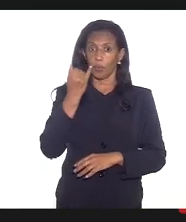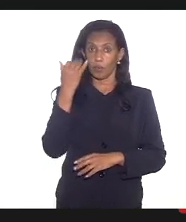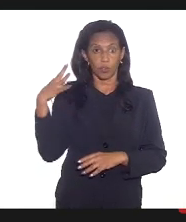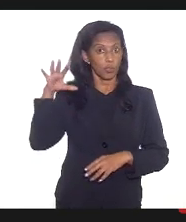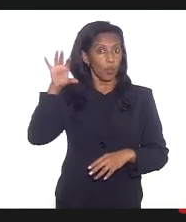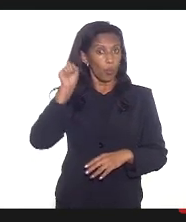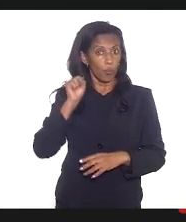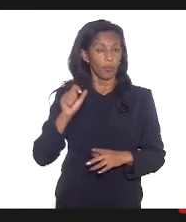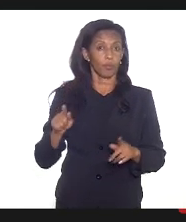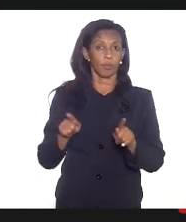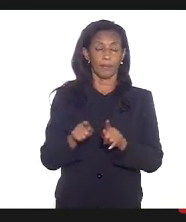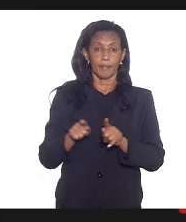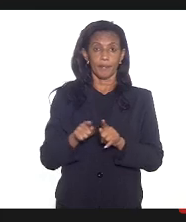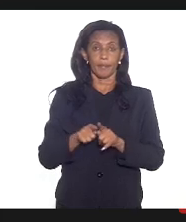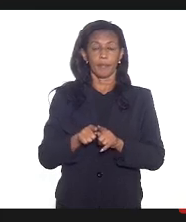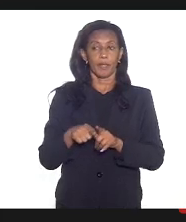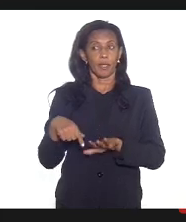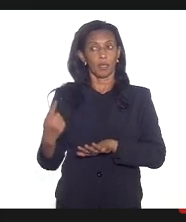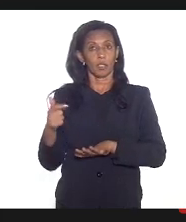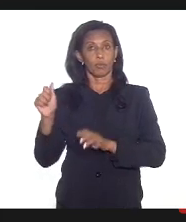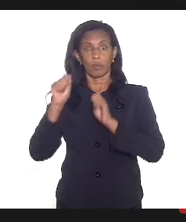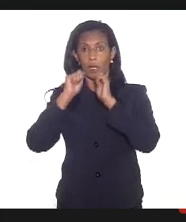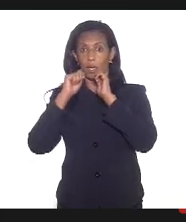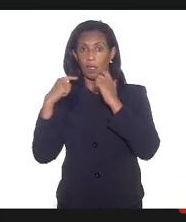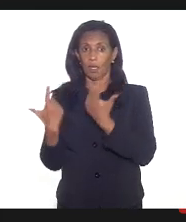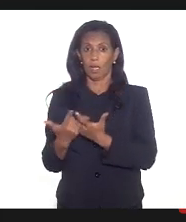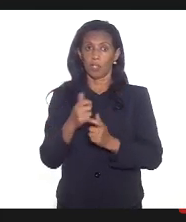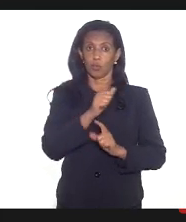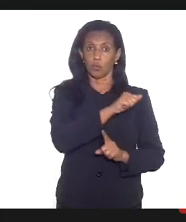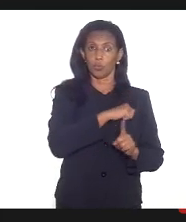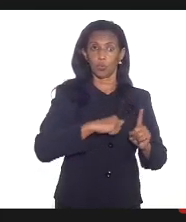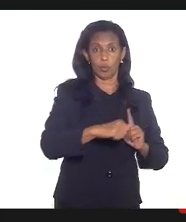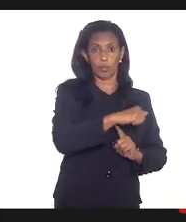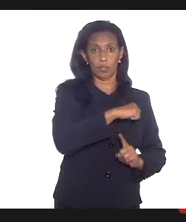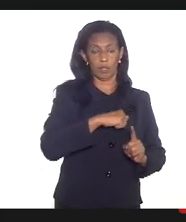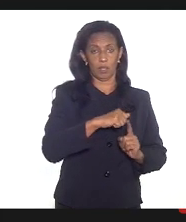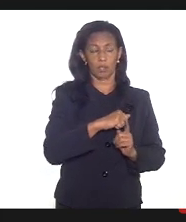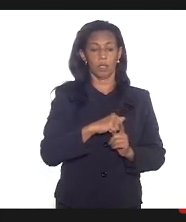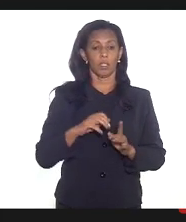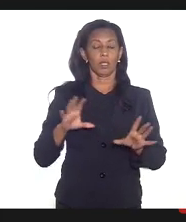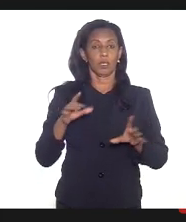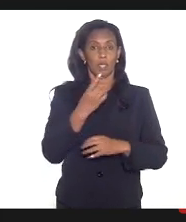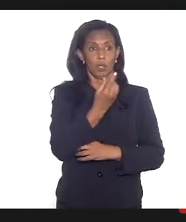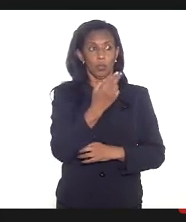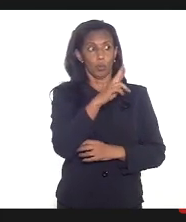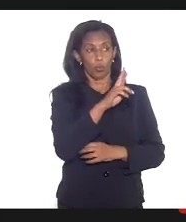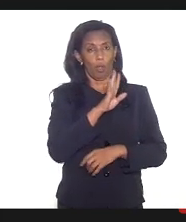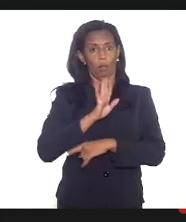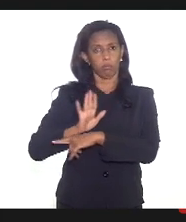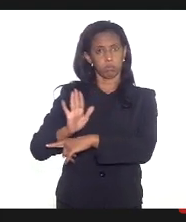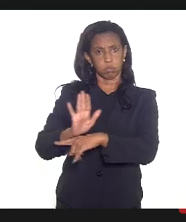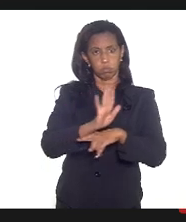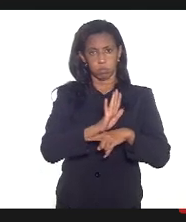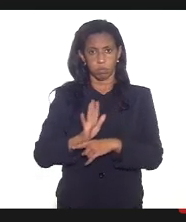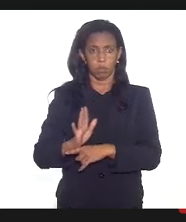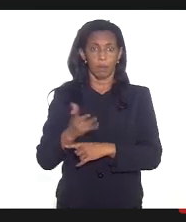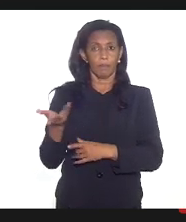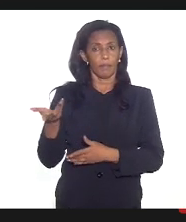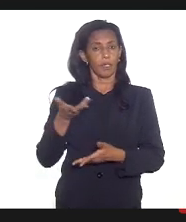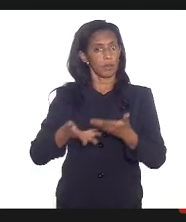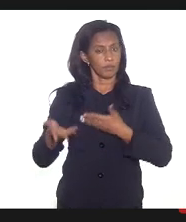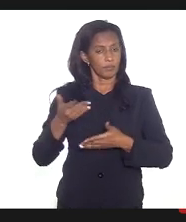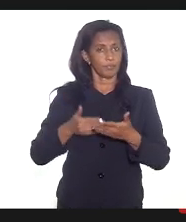ouvindo tanto é da alerj ponto da sociedade e da doutora melania as contribuições para que a gente